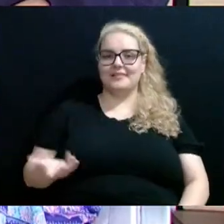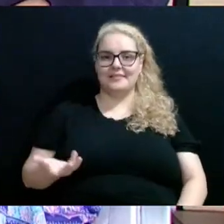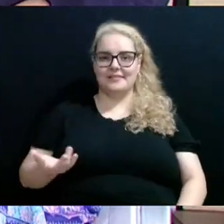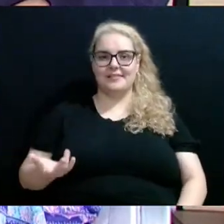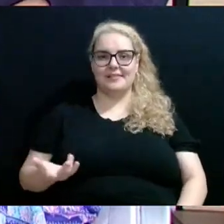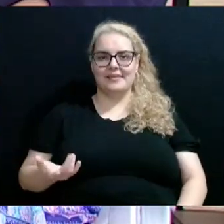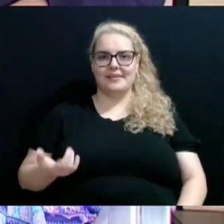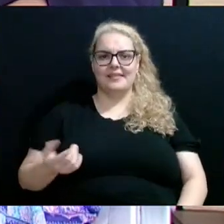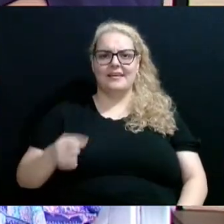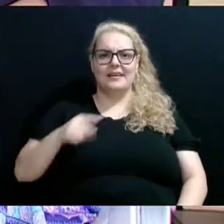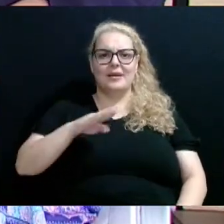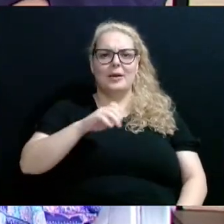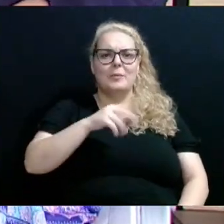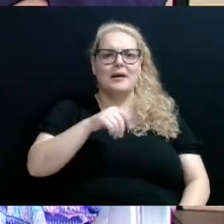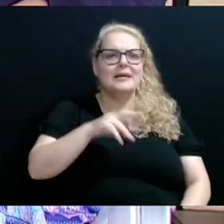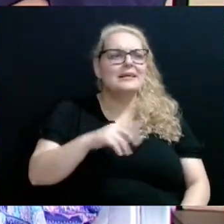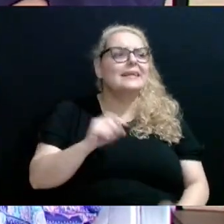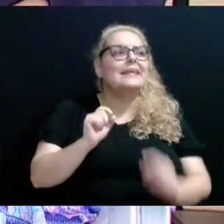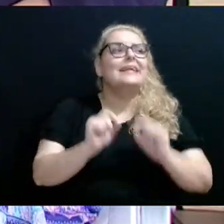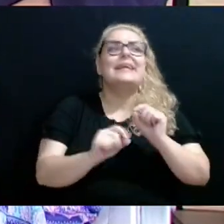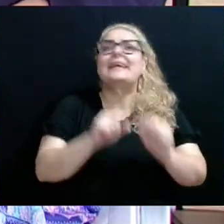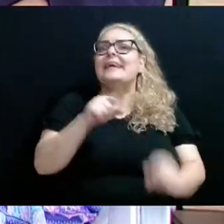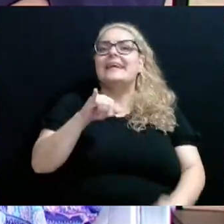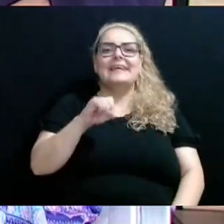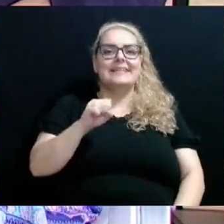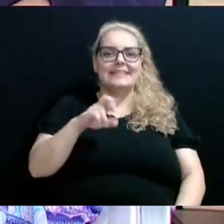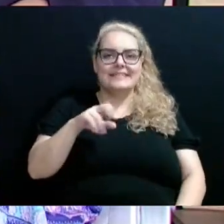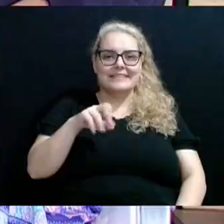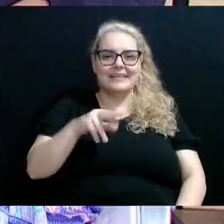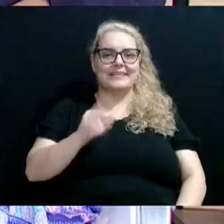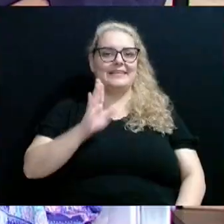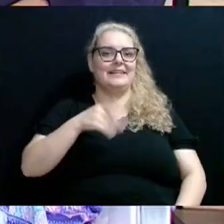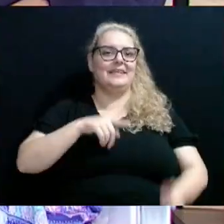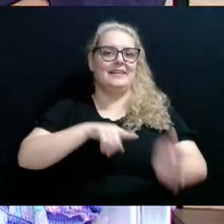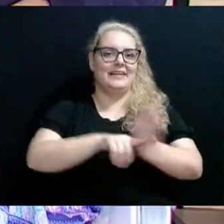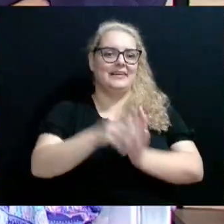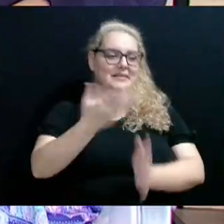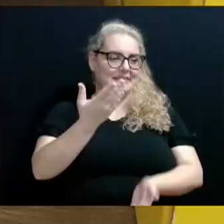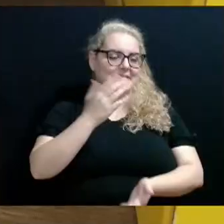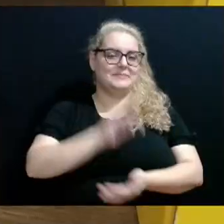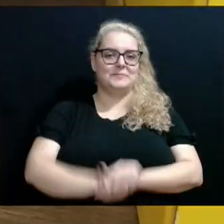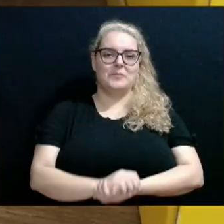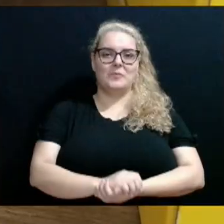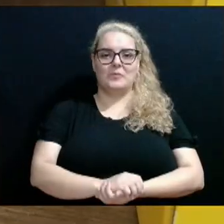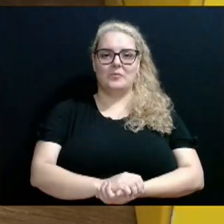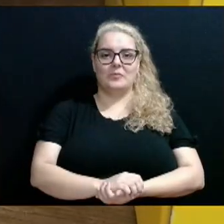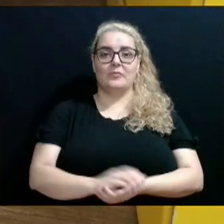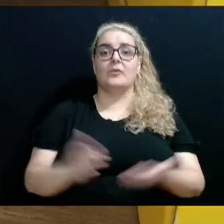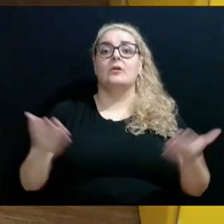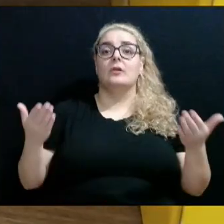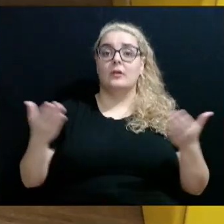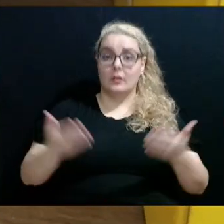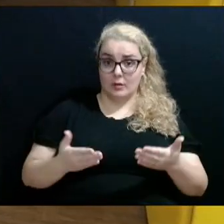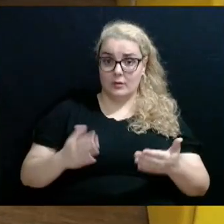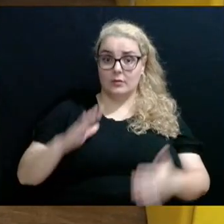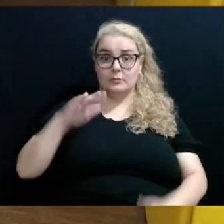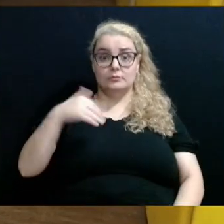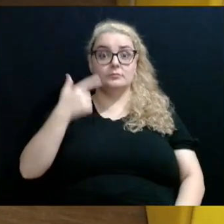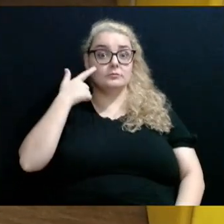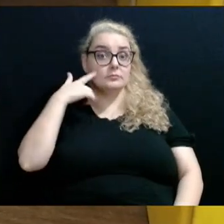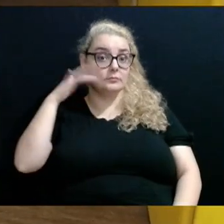da Isaura. O que é Isaura? Já perguntei para você. Hoje, quando você